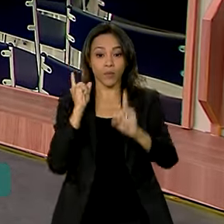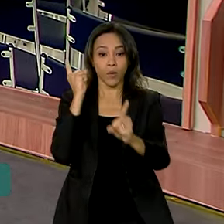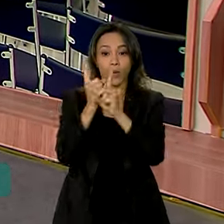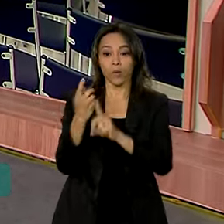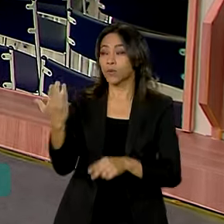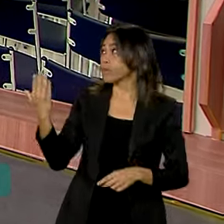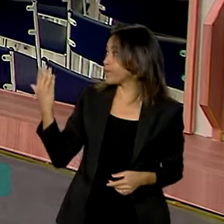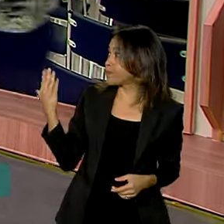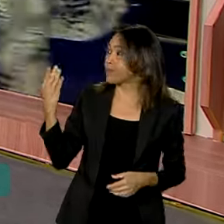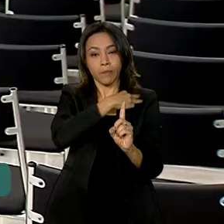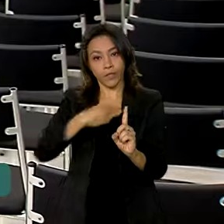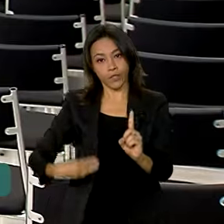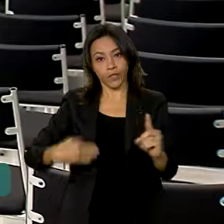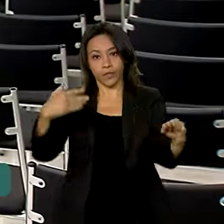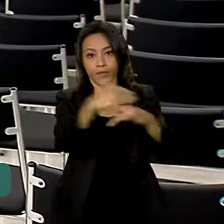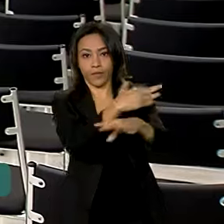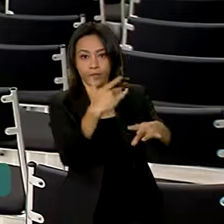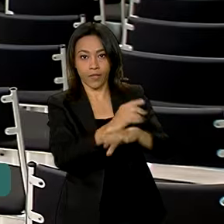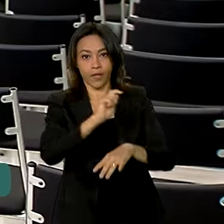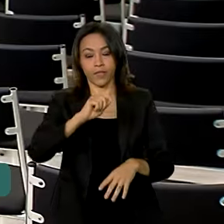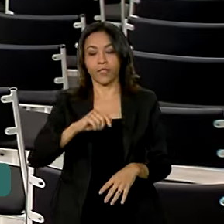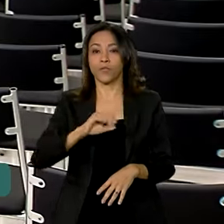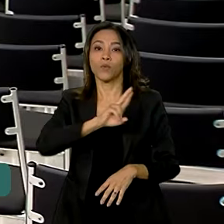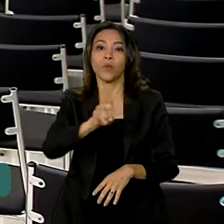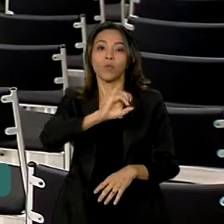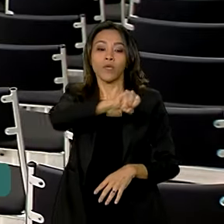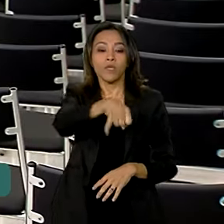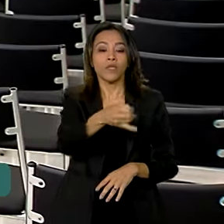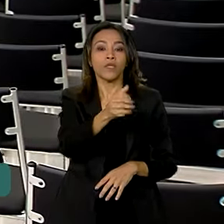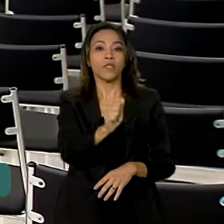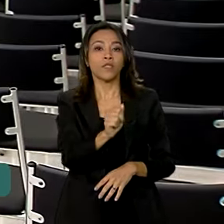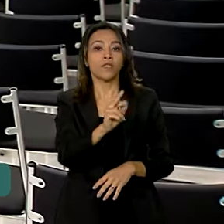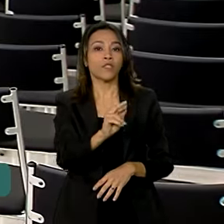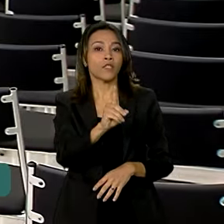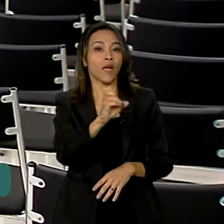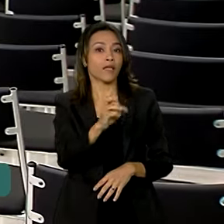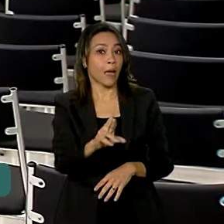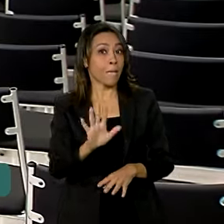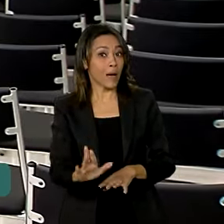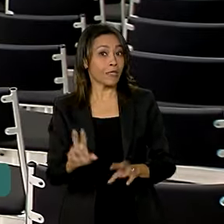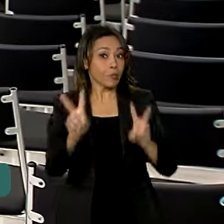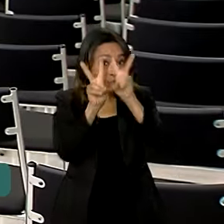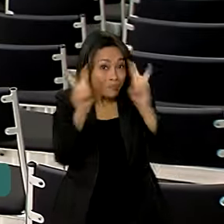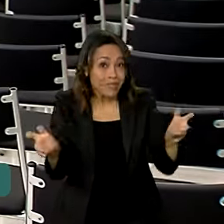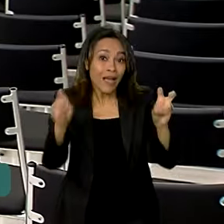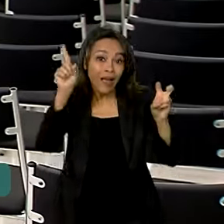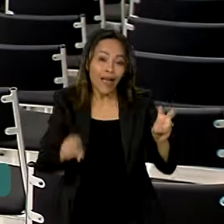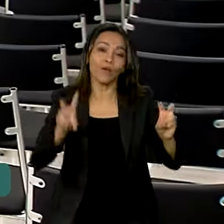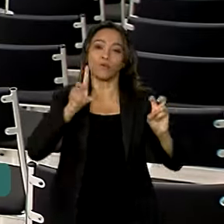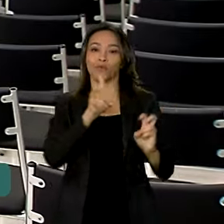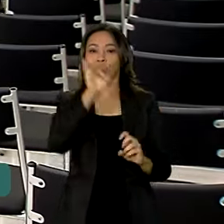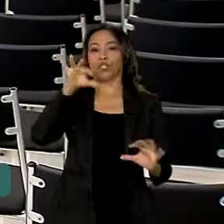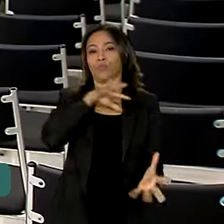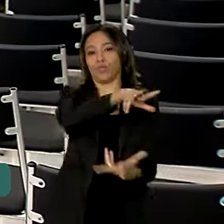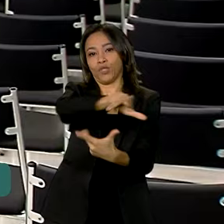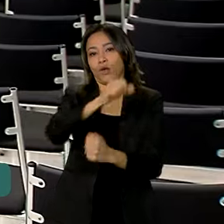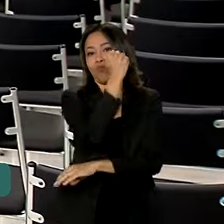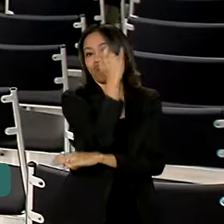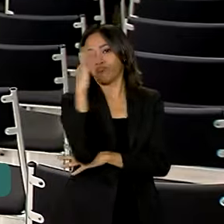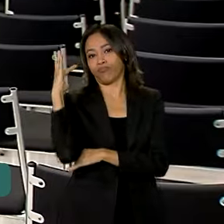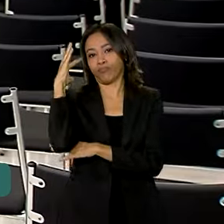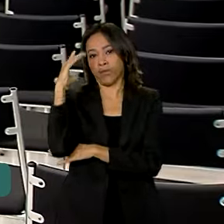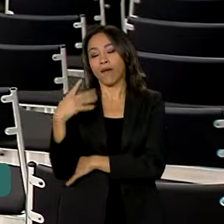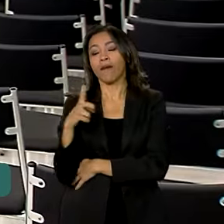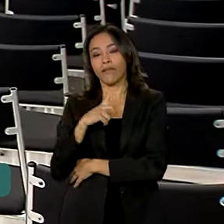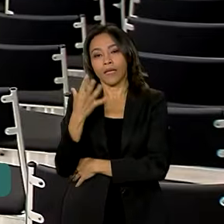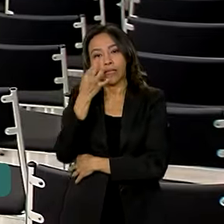lá, conta pra gente. Olha, mas o principal assunto do dia é realmente o Dia Mundial do Meio Ambiente, que vai ter esse evento aqui no Palácio do Planalto com a